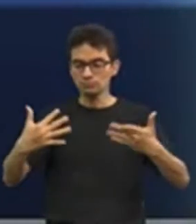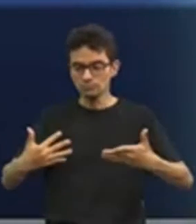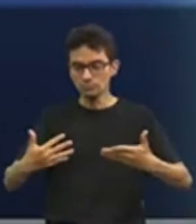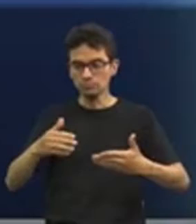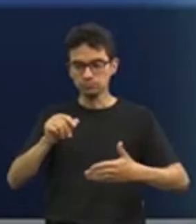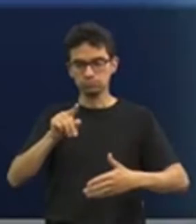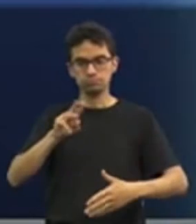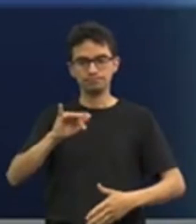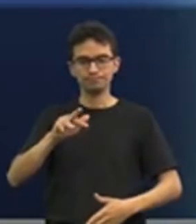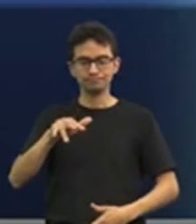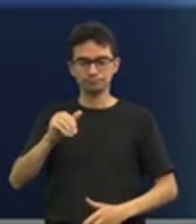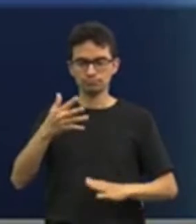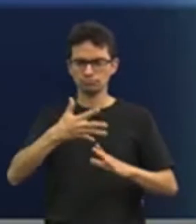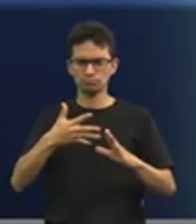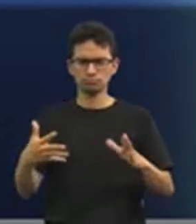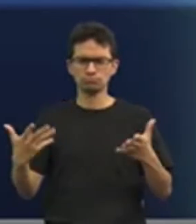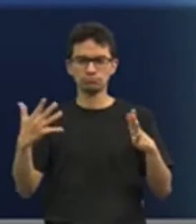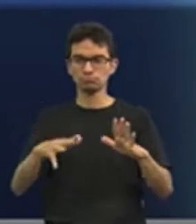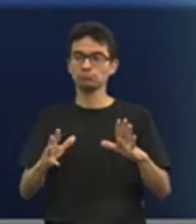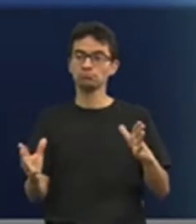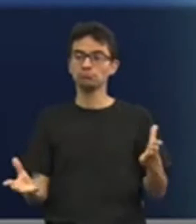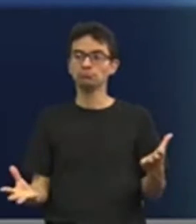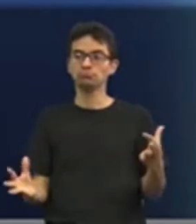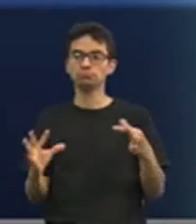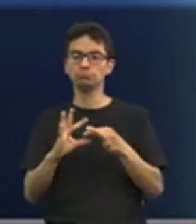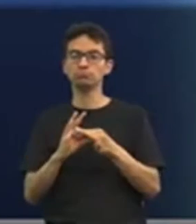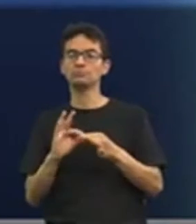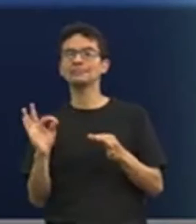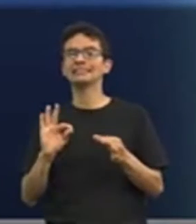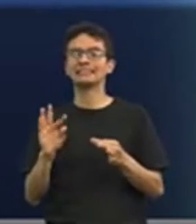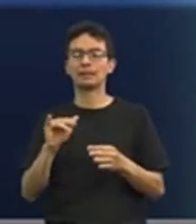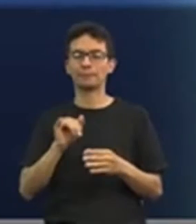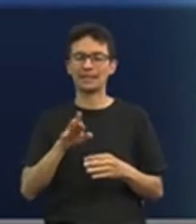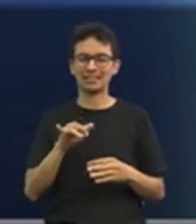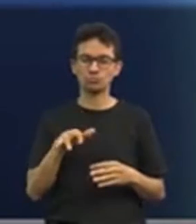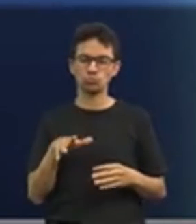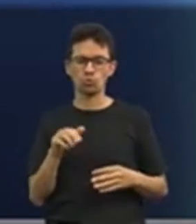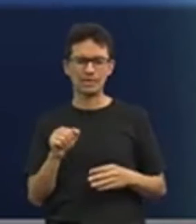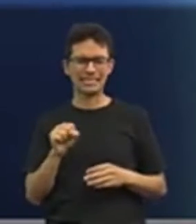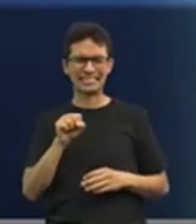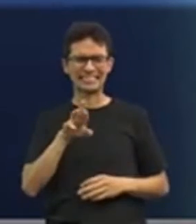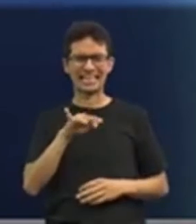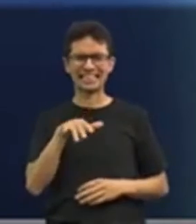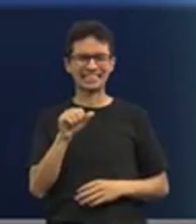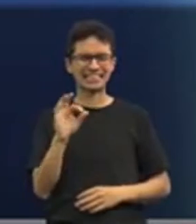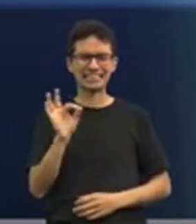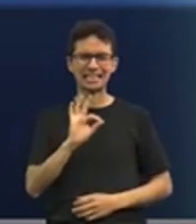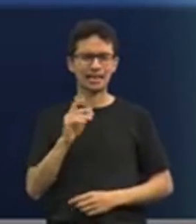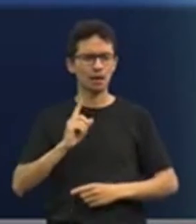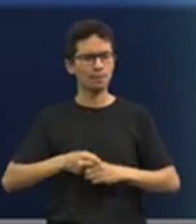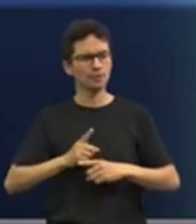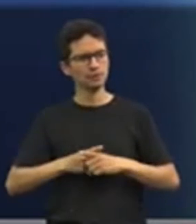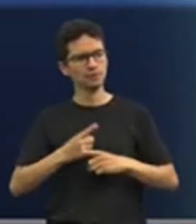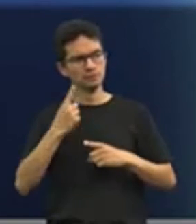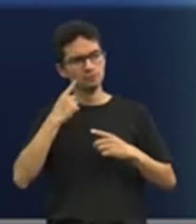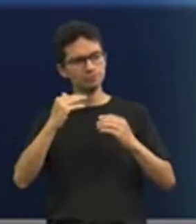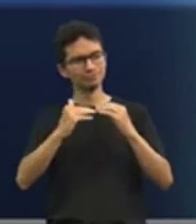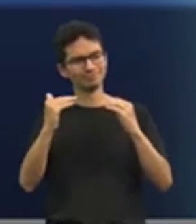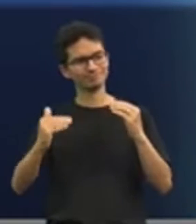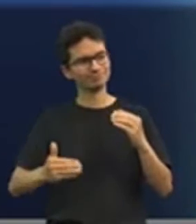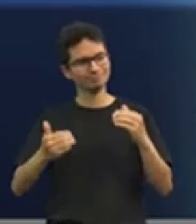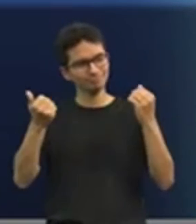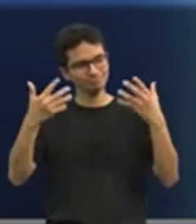assim que a plataforma Netflix não quero mais estar associada a maratona de séries porque logo abaixo Ele explica